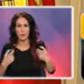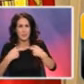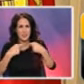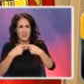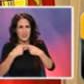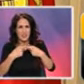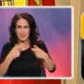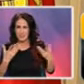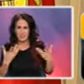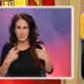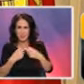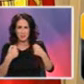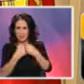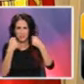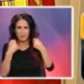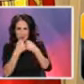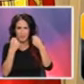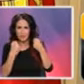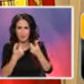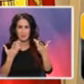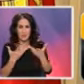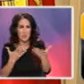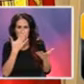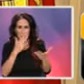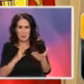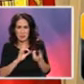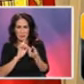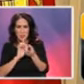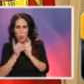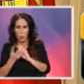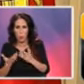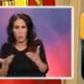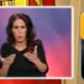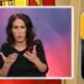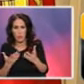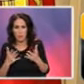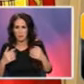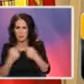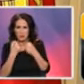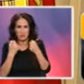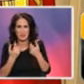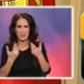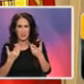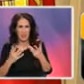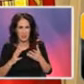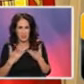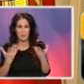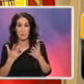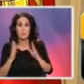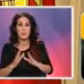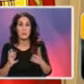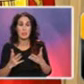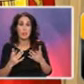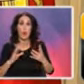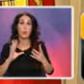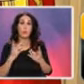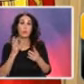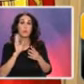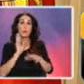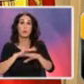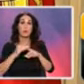incompatíveis, sendo, pelo contrário, praticamente convergentes quanto aos